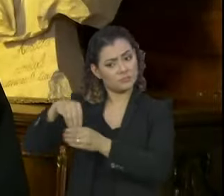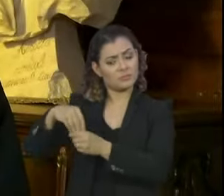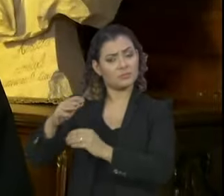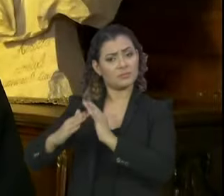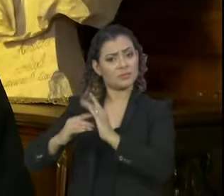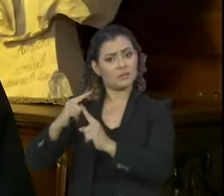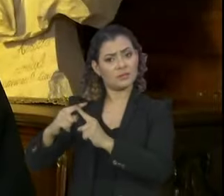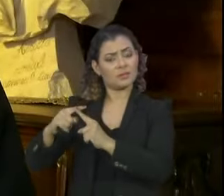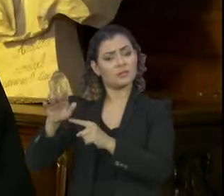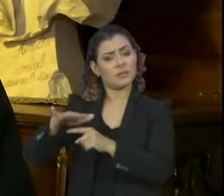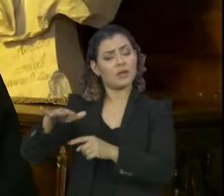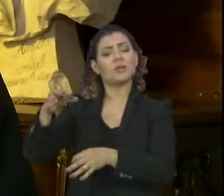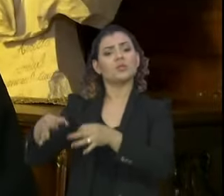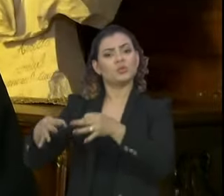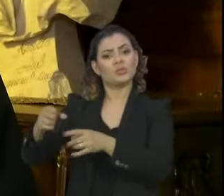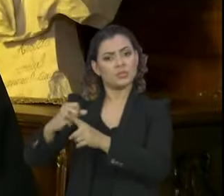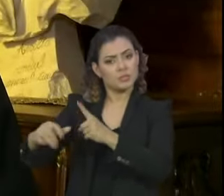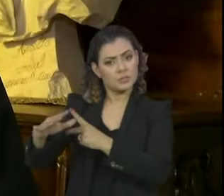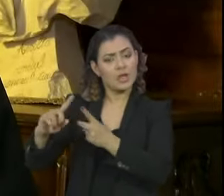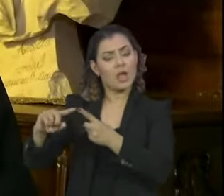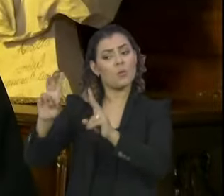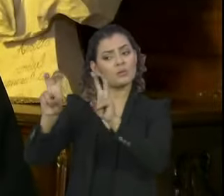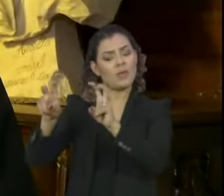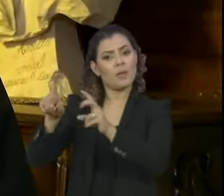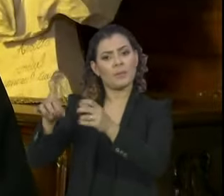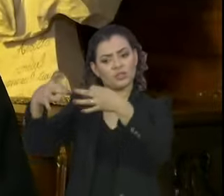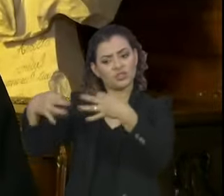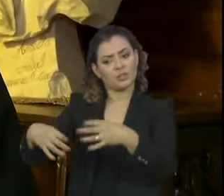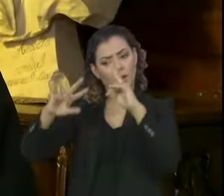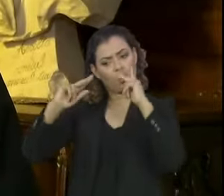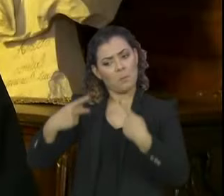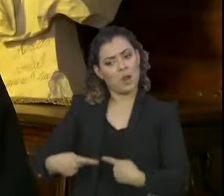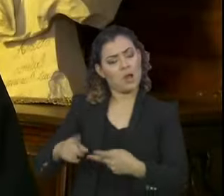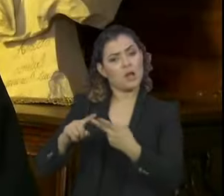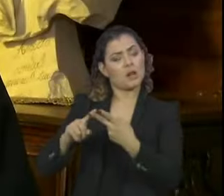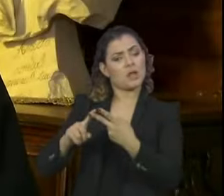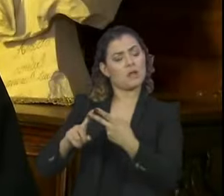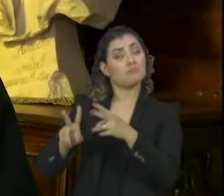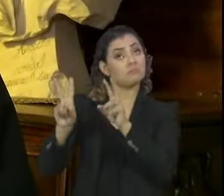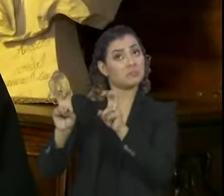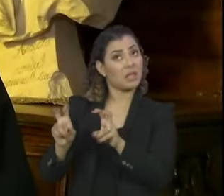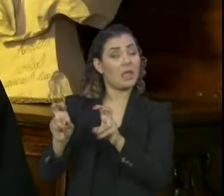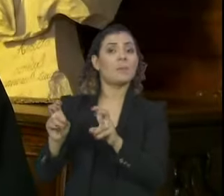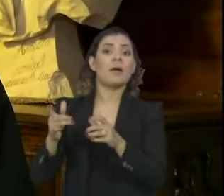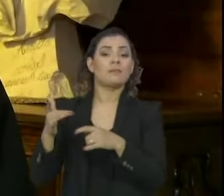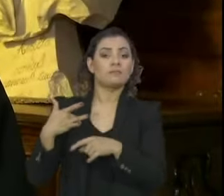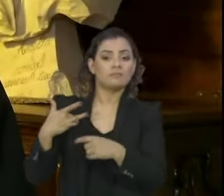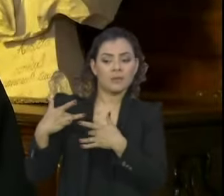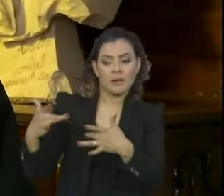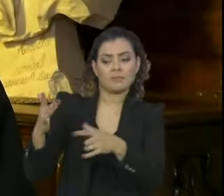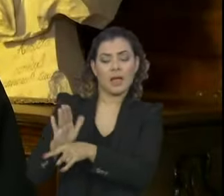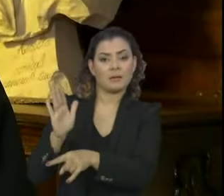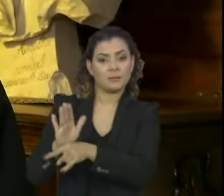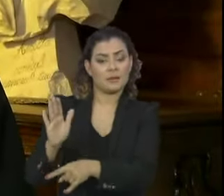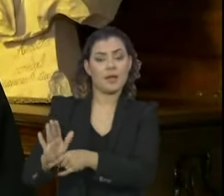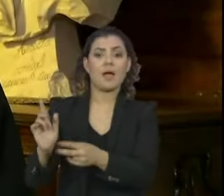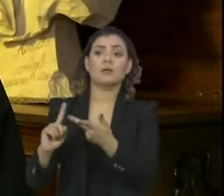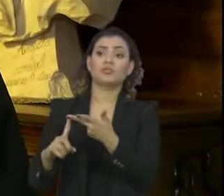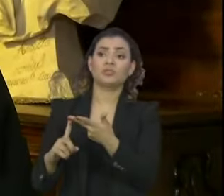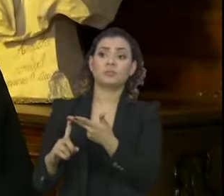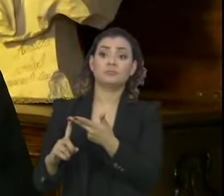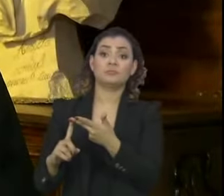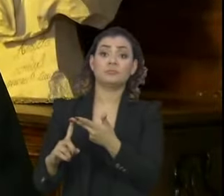da igreja em relação à justiça social em relação à dignidade humana em relação a caridade social e